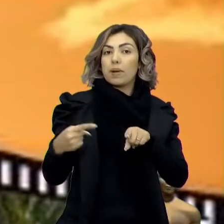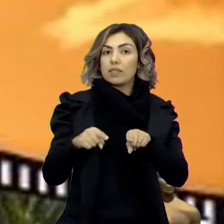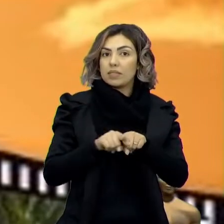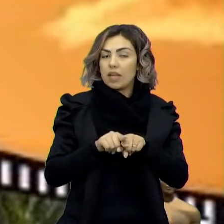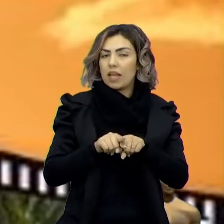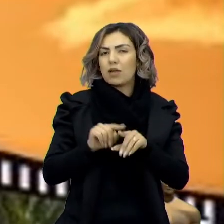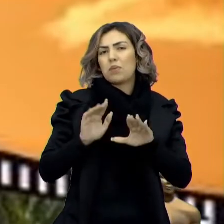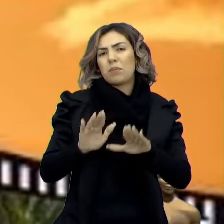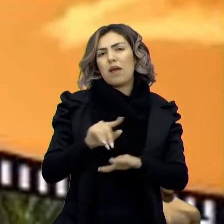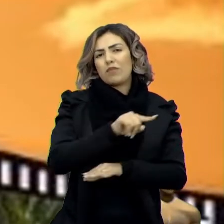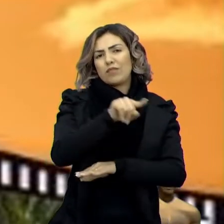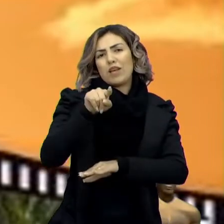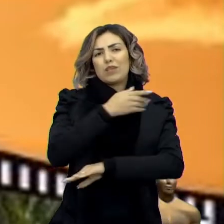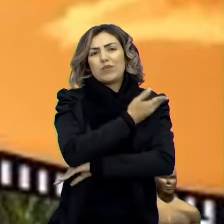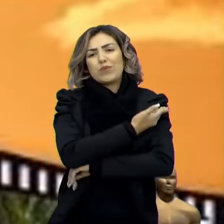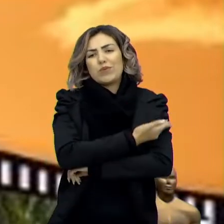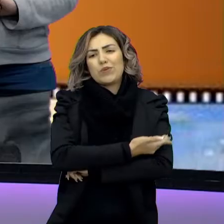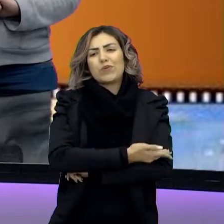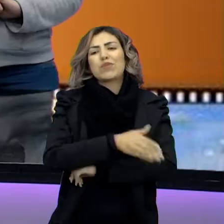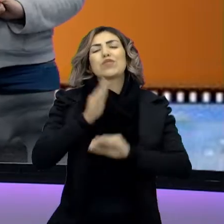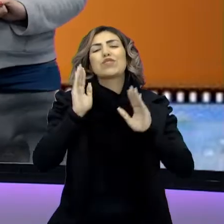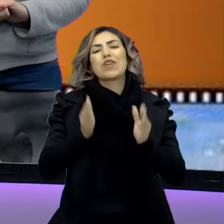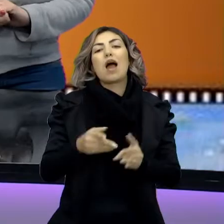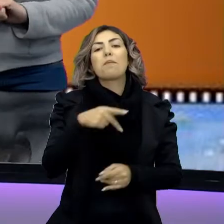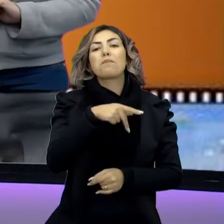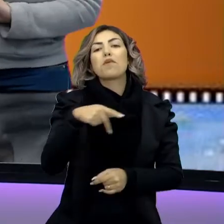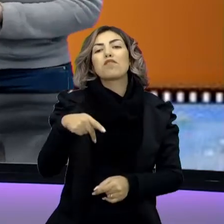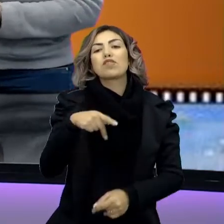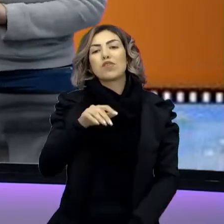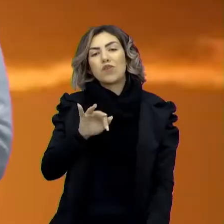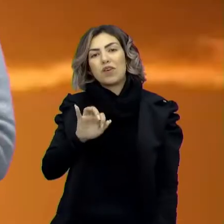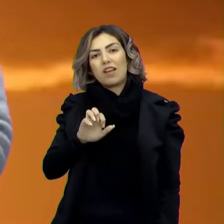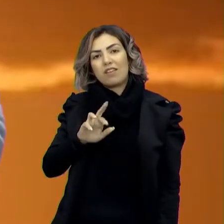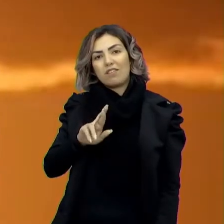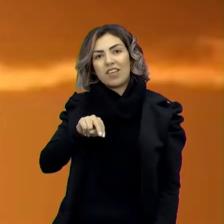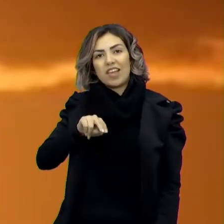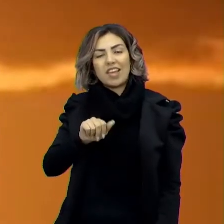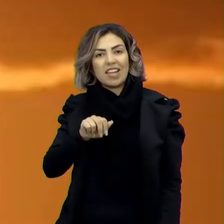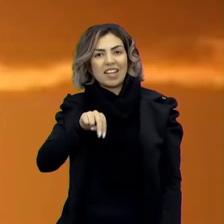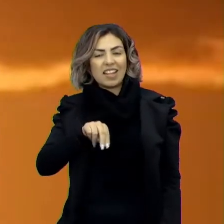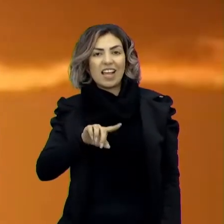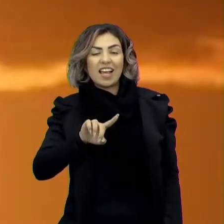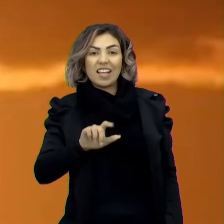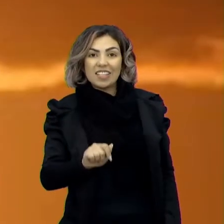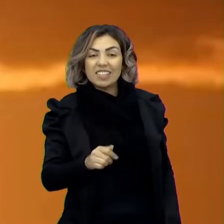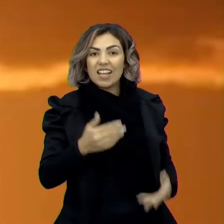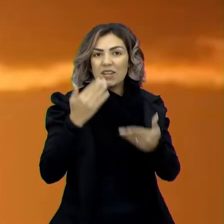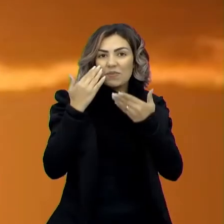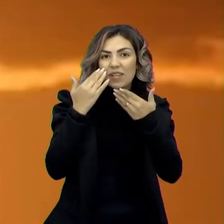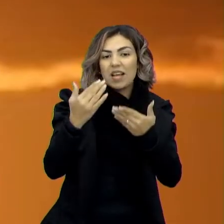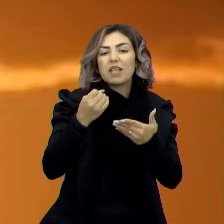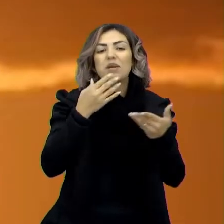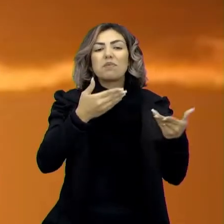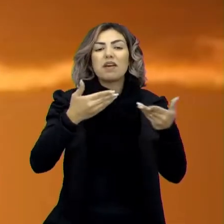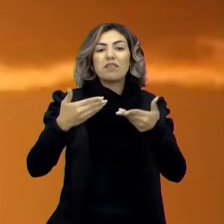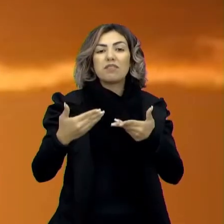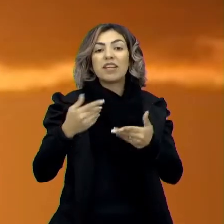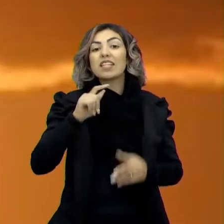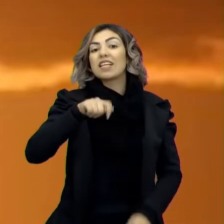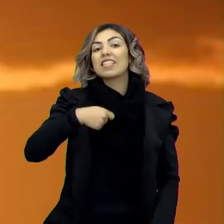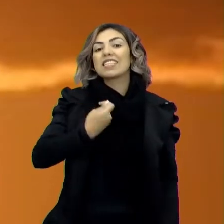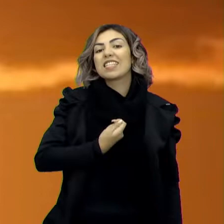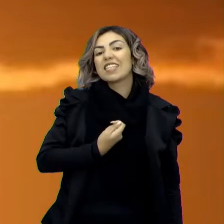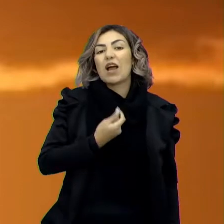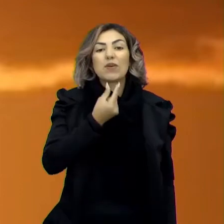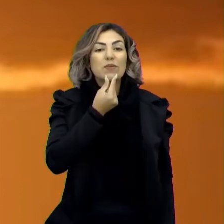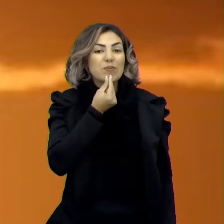é novidade aqui no nosso componente, Pro Fernanda, seja bem-vinda. Olá, obrigada. Tudo bem, turma? Bora lá, cinema. O meu sinal é esse aqui,